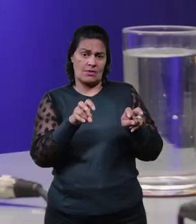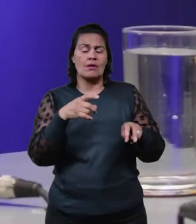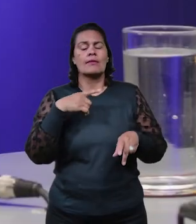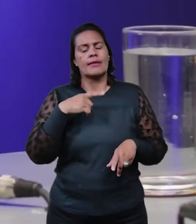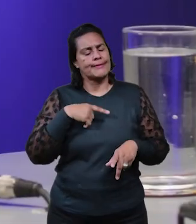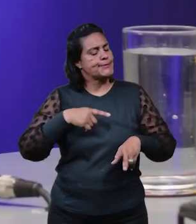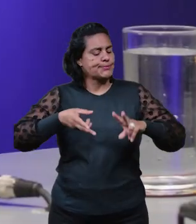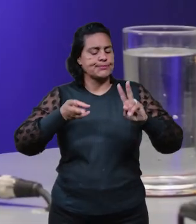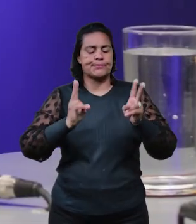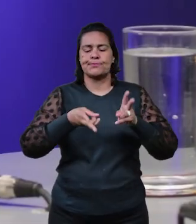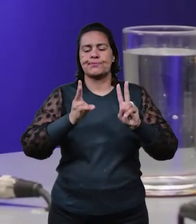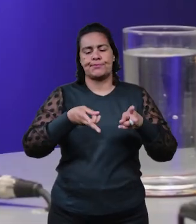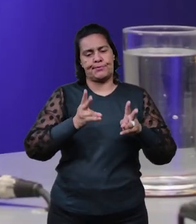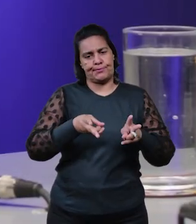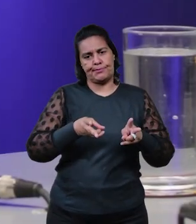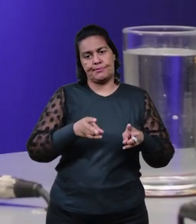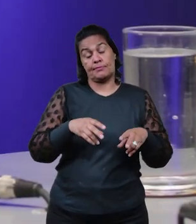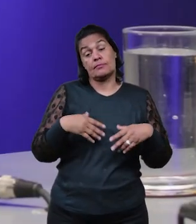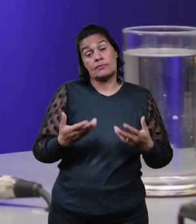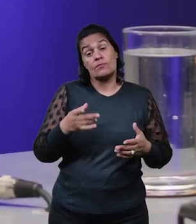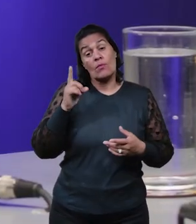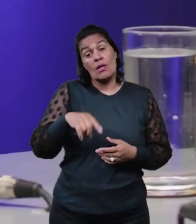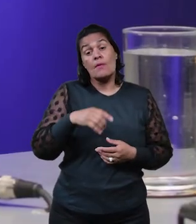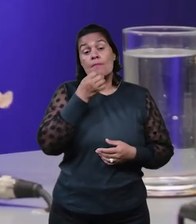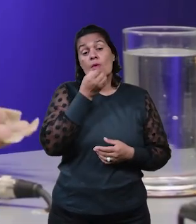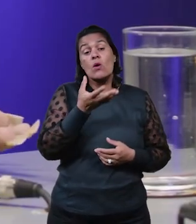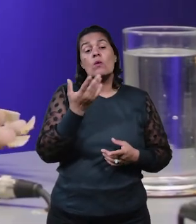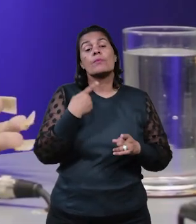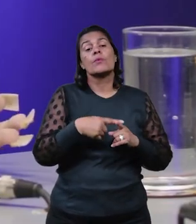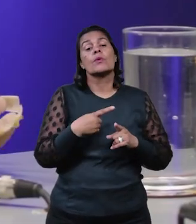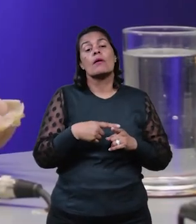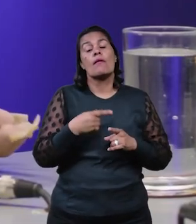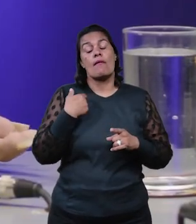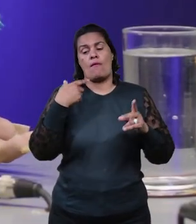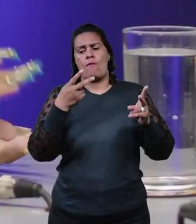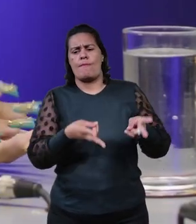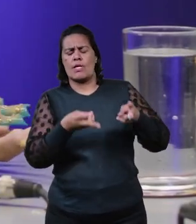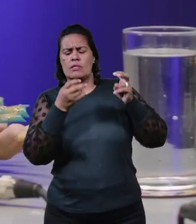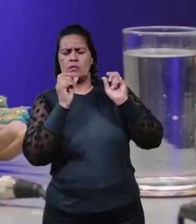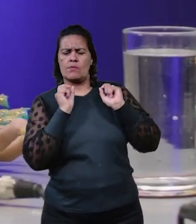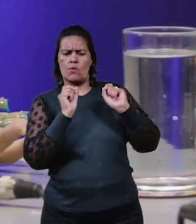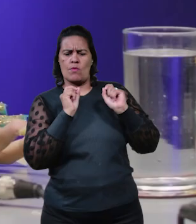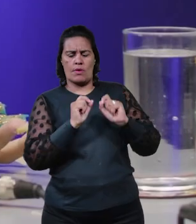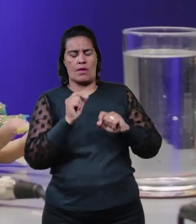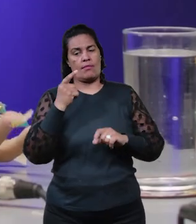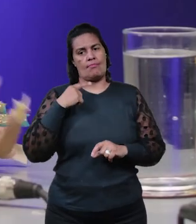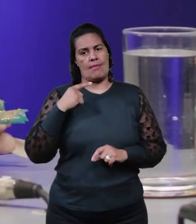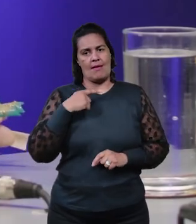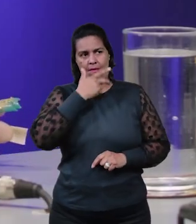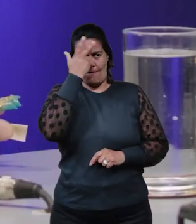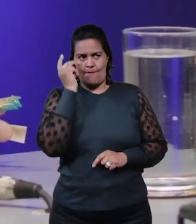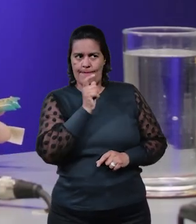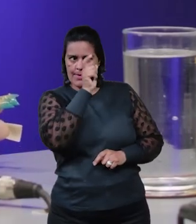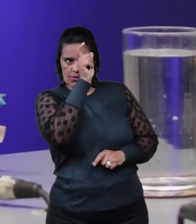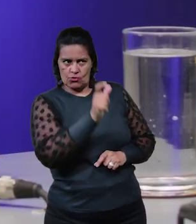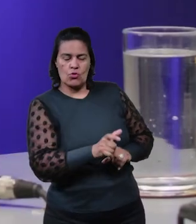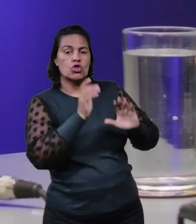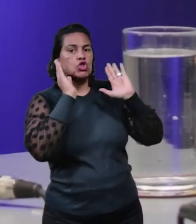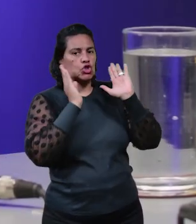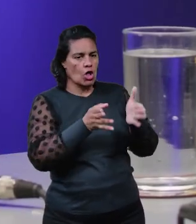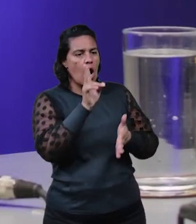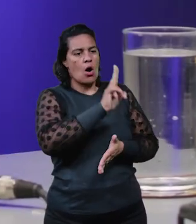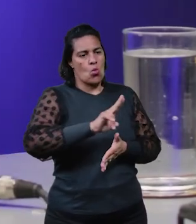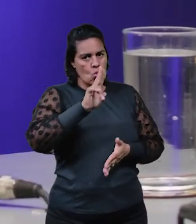da transição e é muito bacana porque eu percebo um certo padrão, que é a pessoa vem já refém de uma química, entra